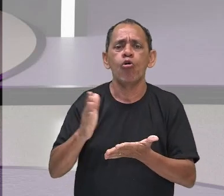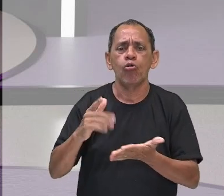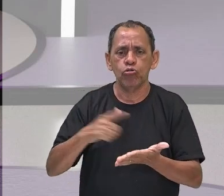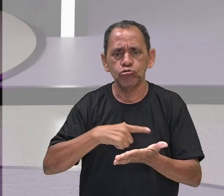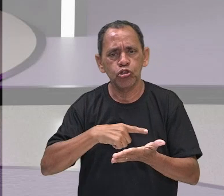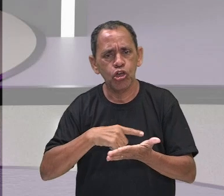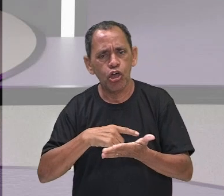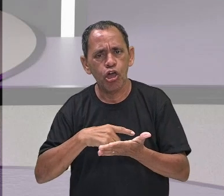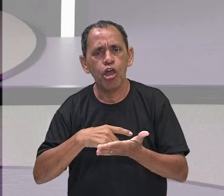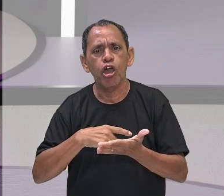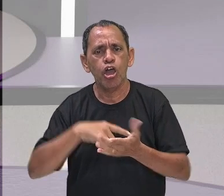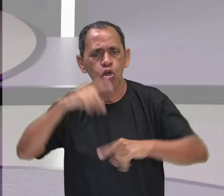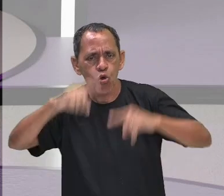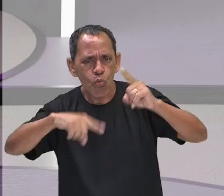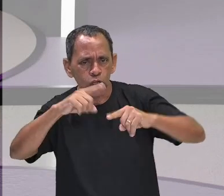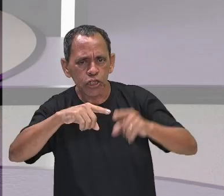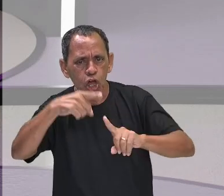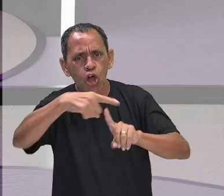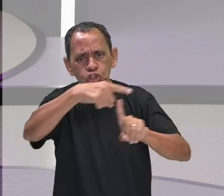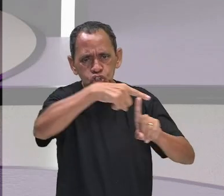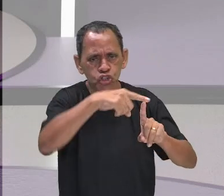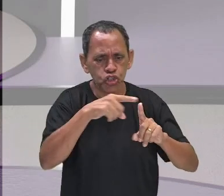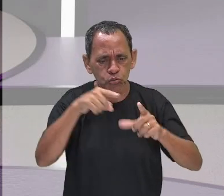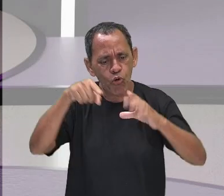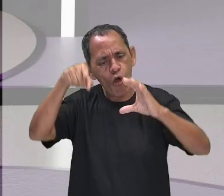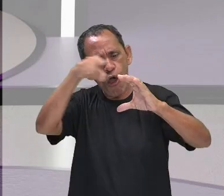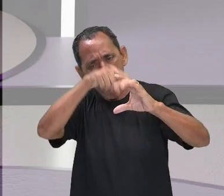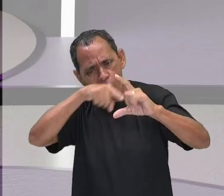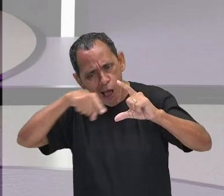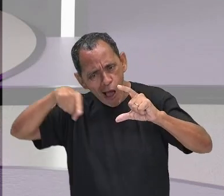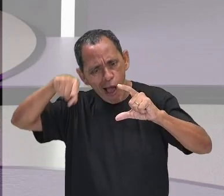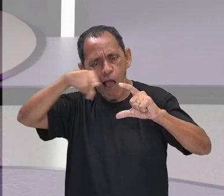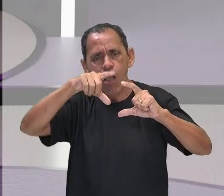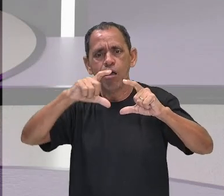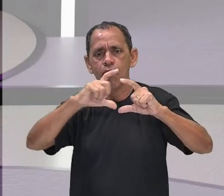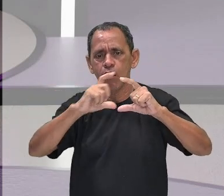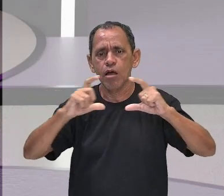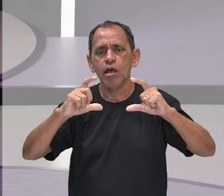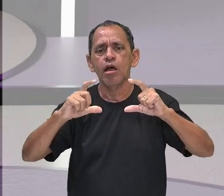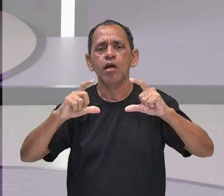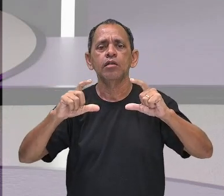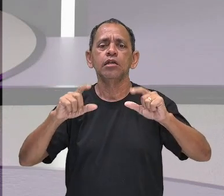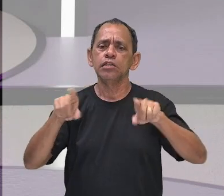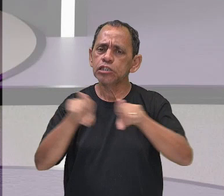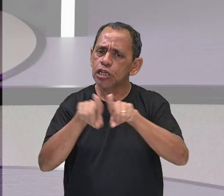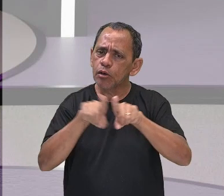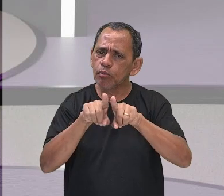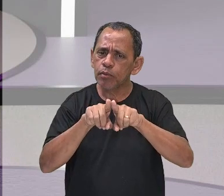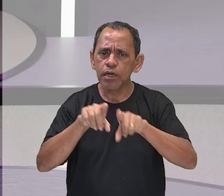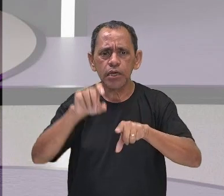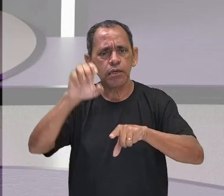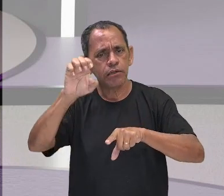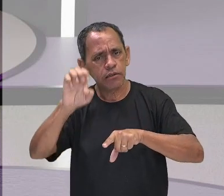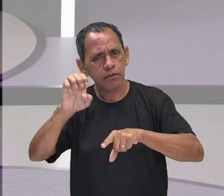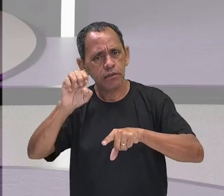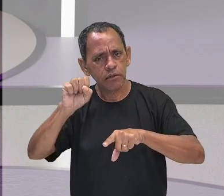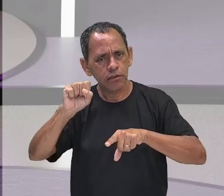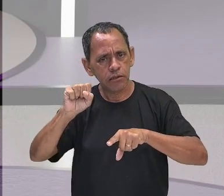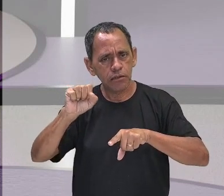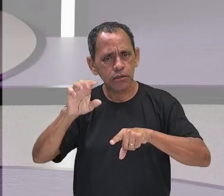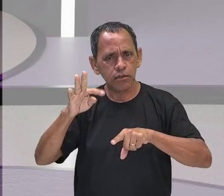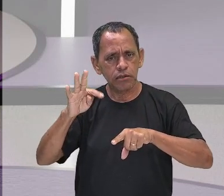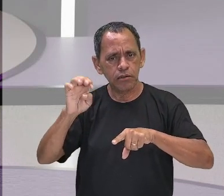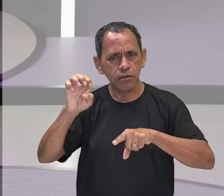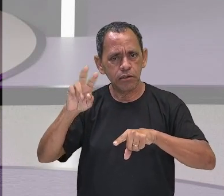como é o caso aí das esferas, E no caso também aqui do nosso cilindro. Então, esse é o nosso conceito do